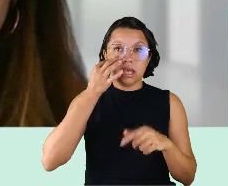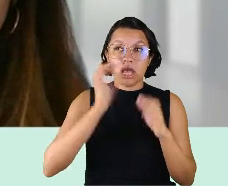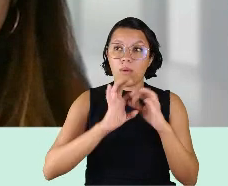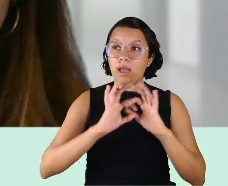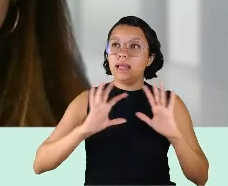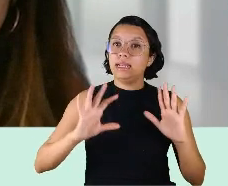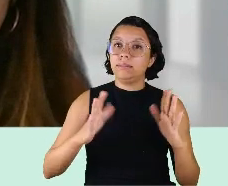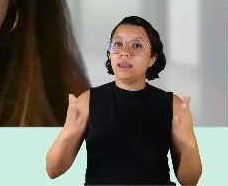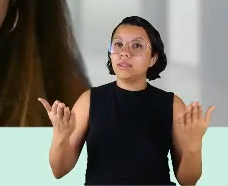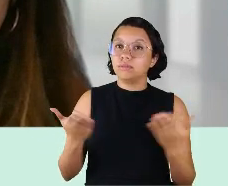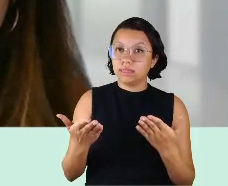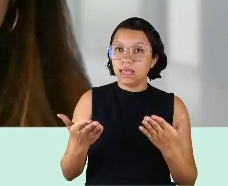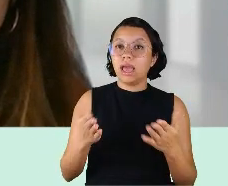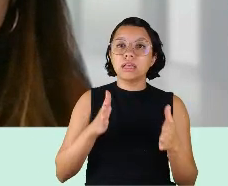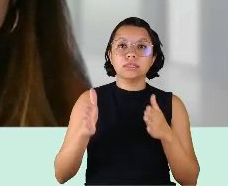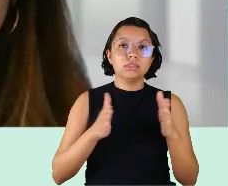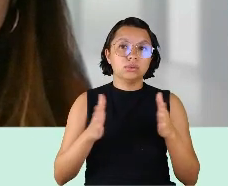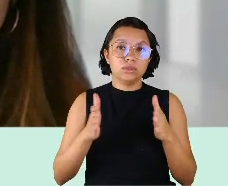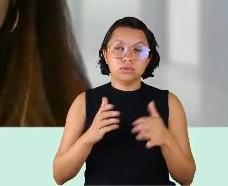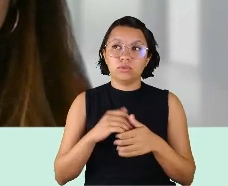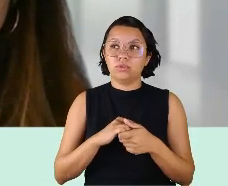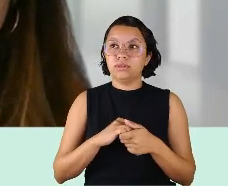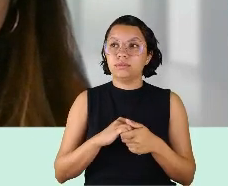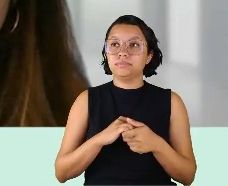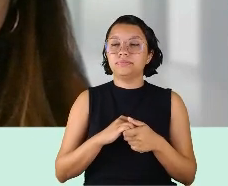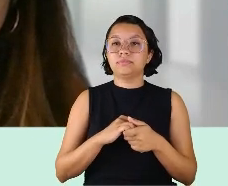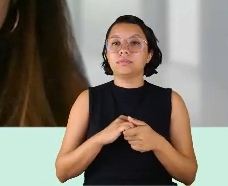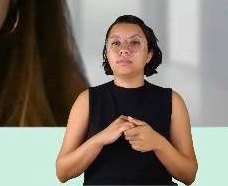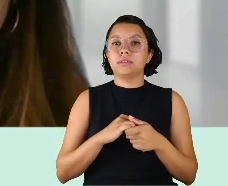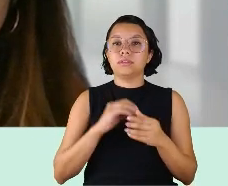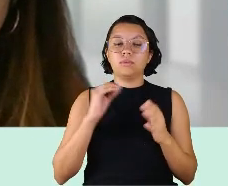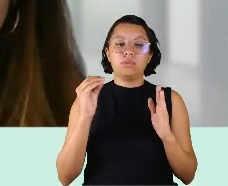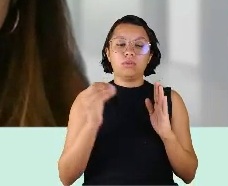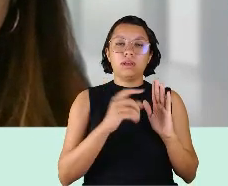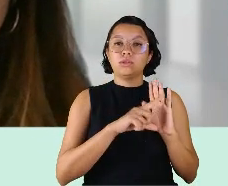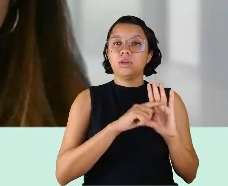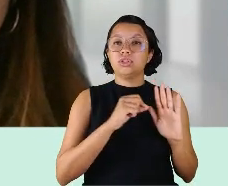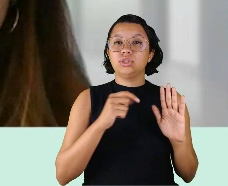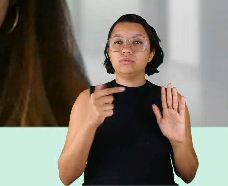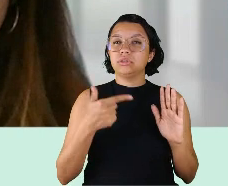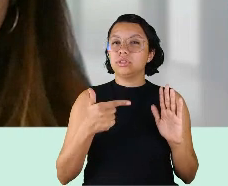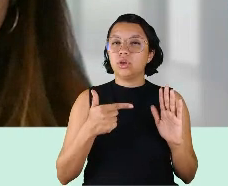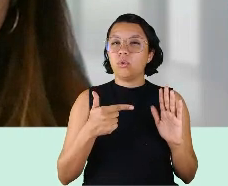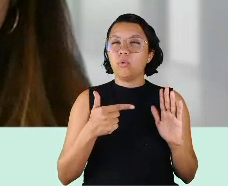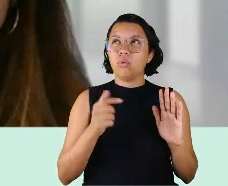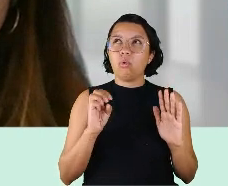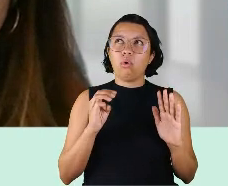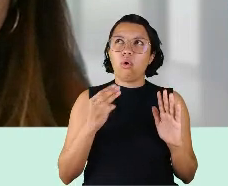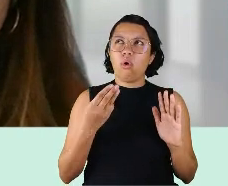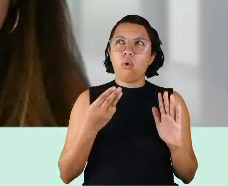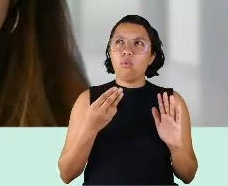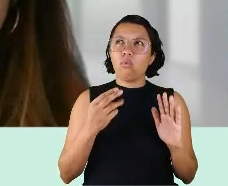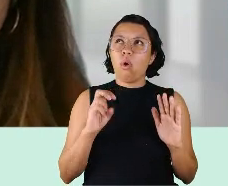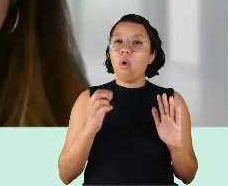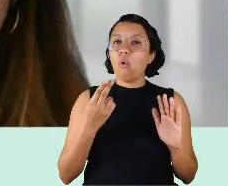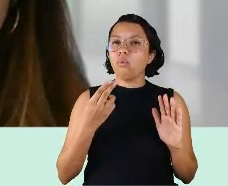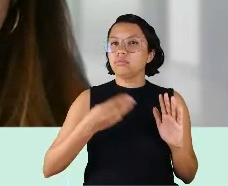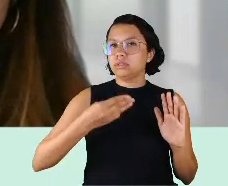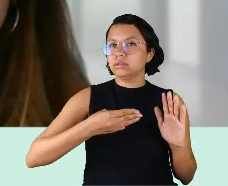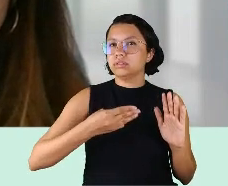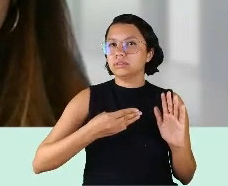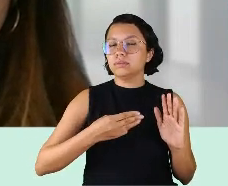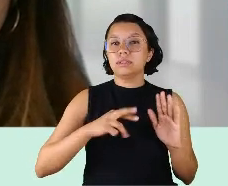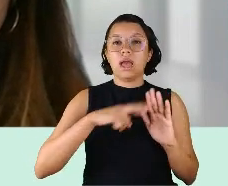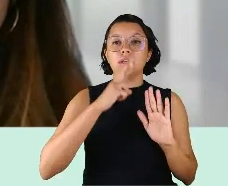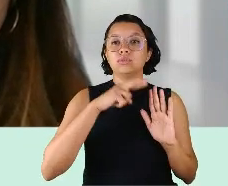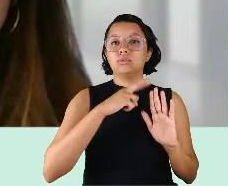presencial é concedido nestas situações que estão previstas, acho que é no artigo 2º ou 3º